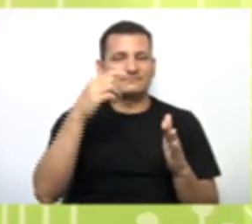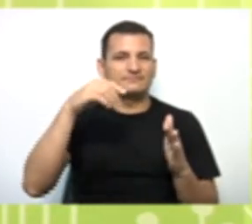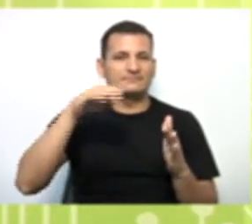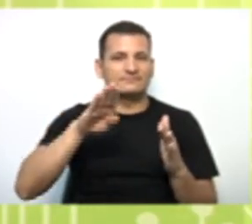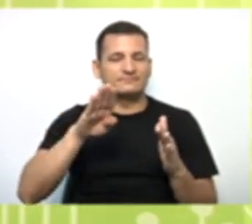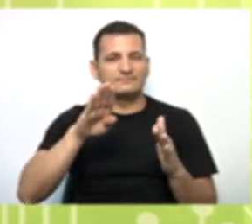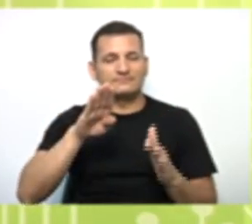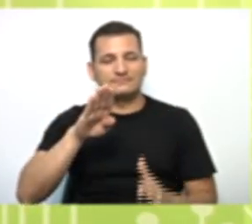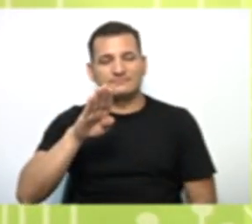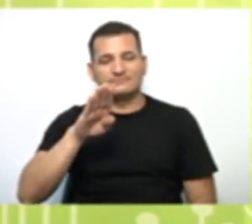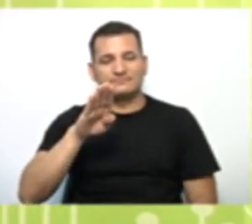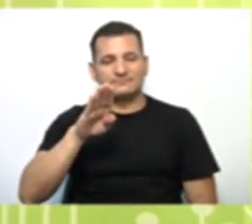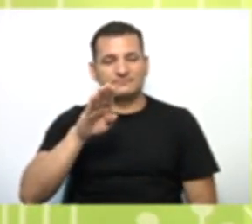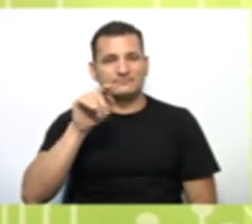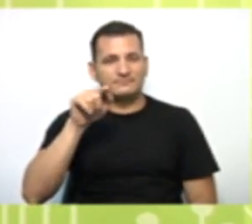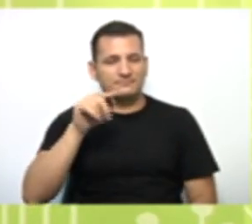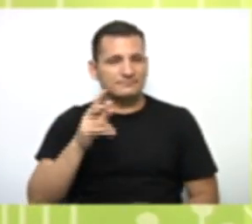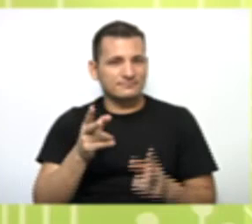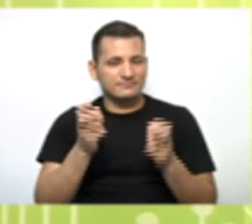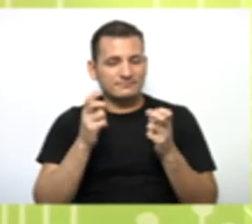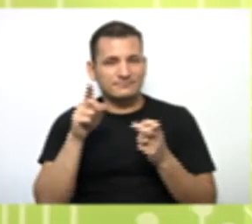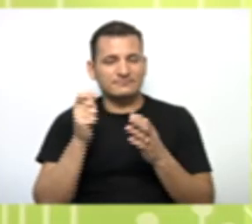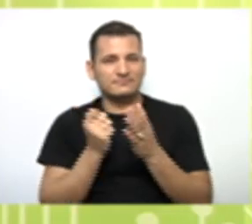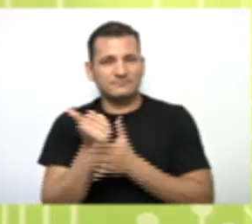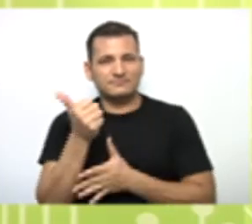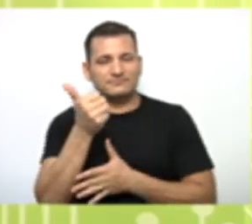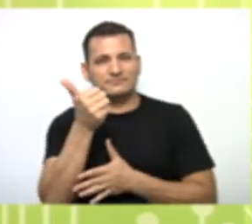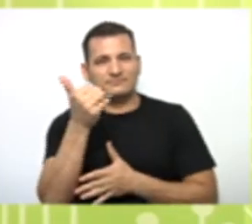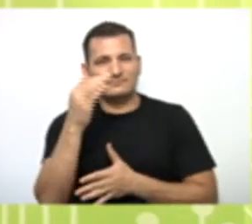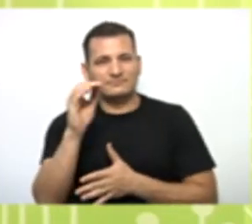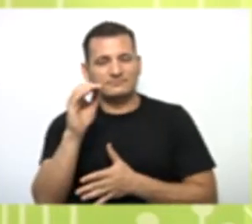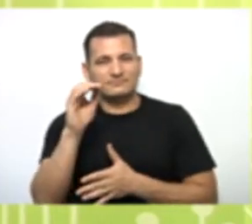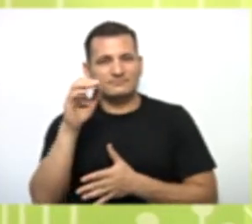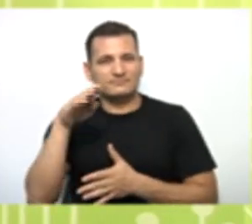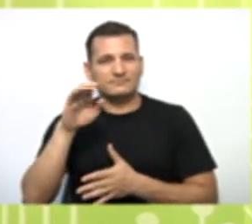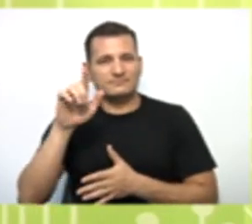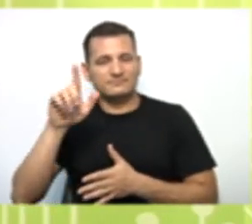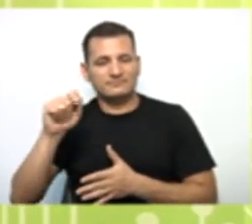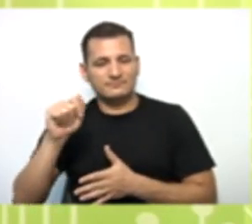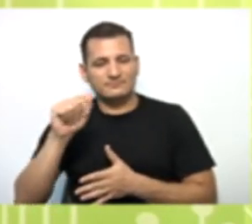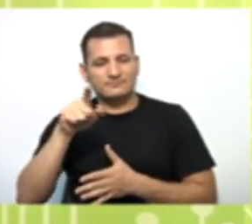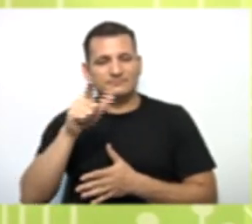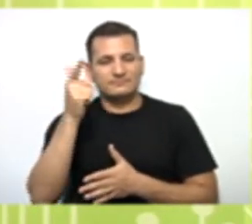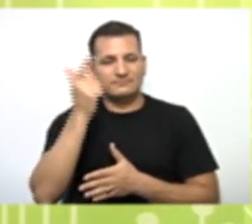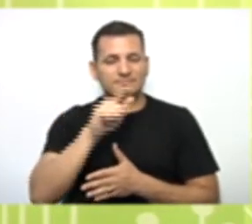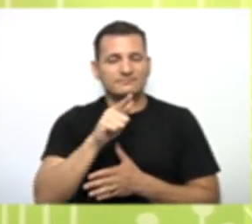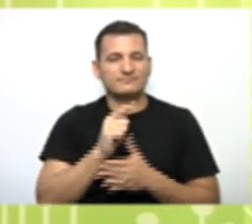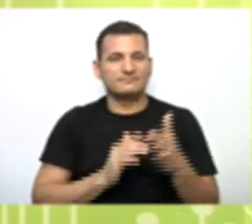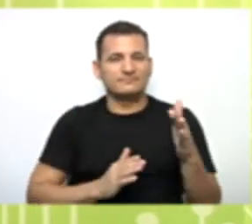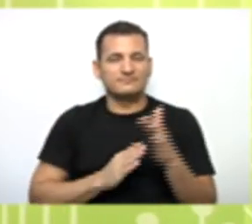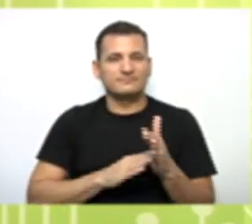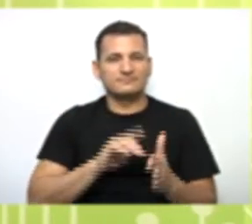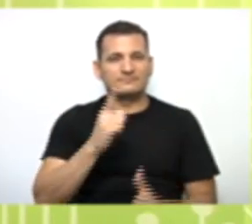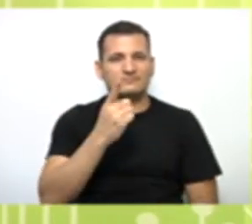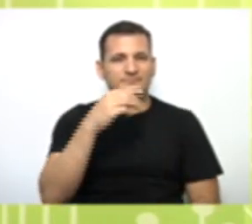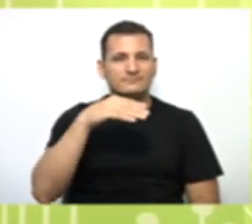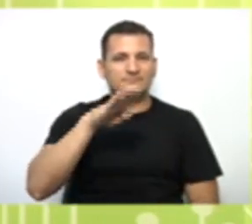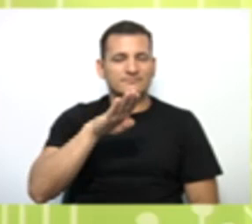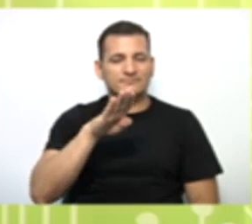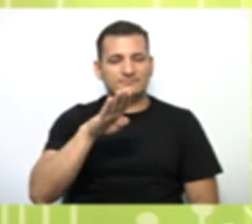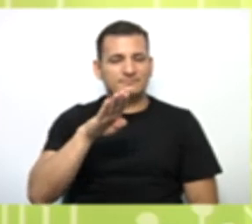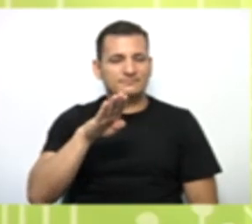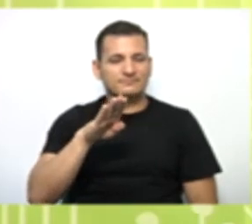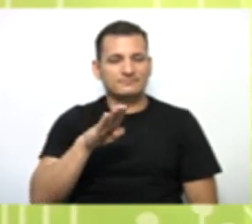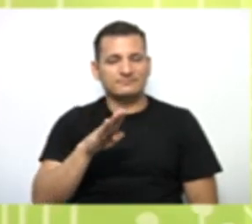megabyte. Perceba que você comprou 10 megabits e você está conseguindo fazer download no máximo 1 megabyte.